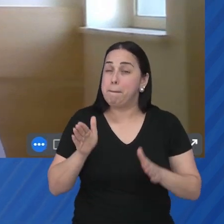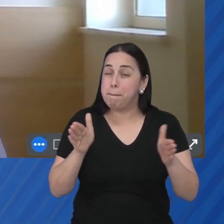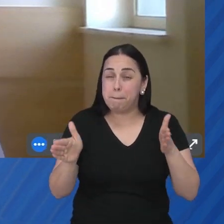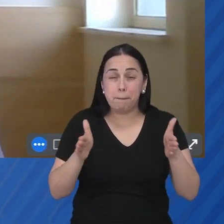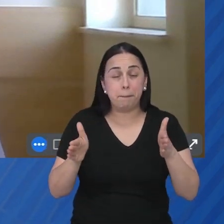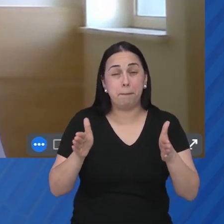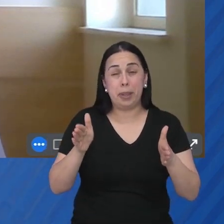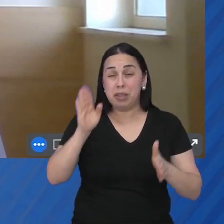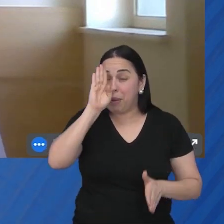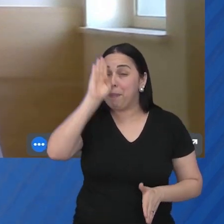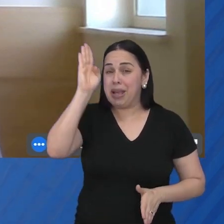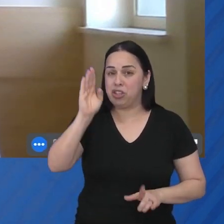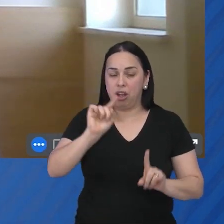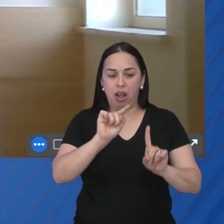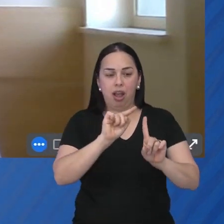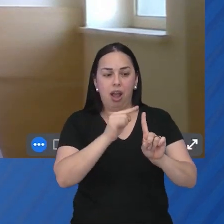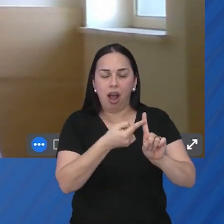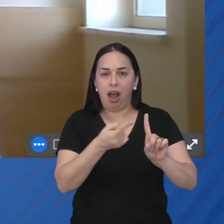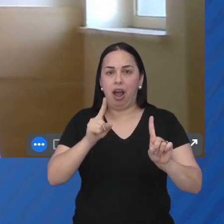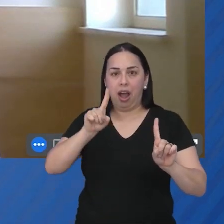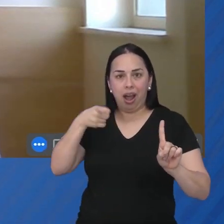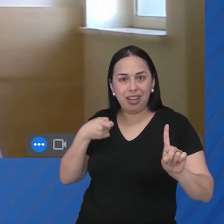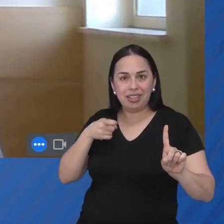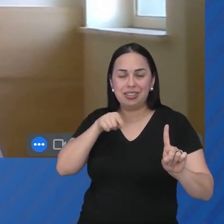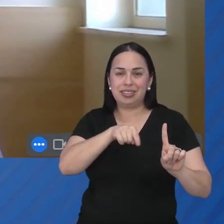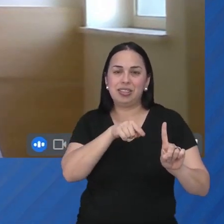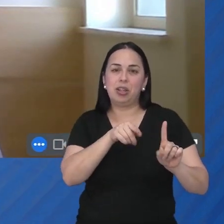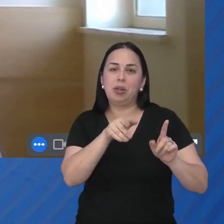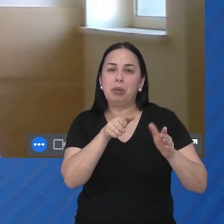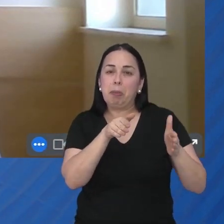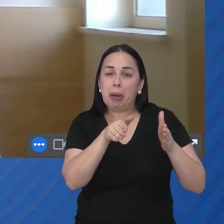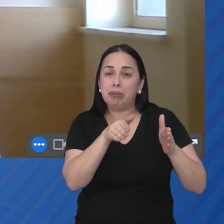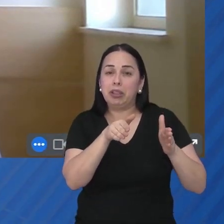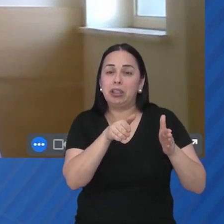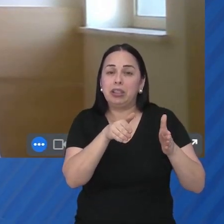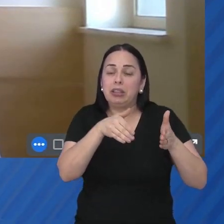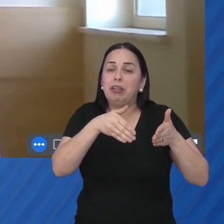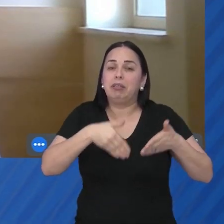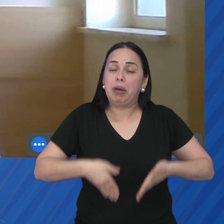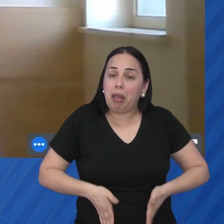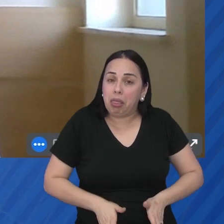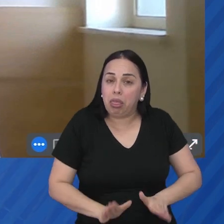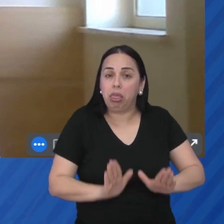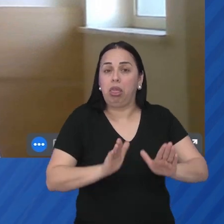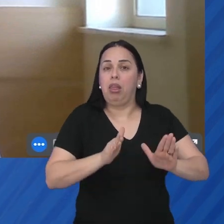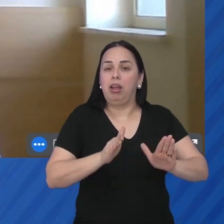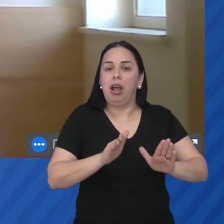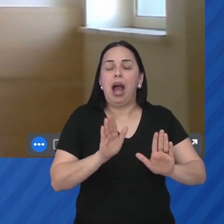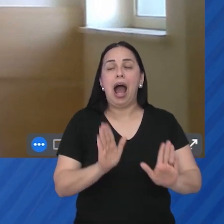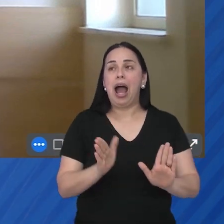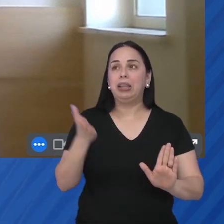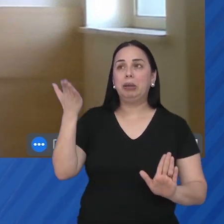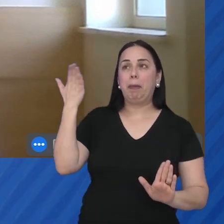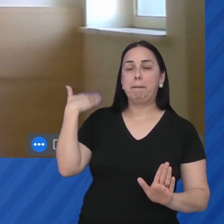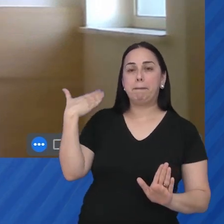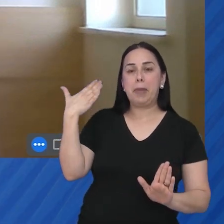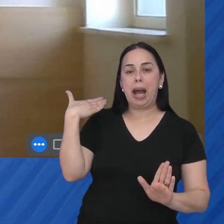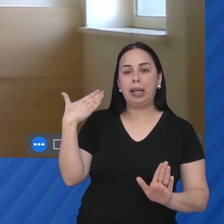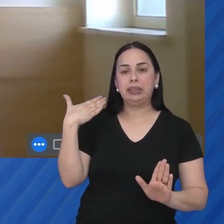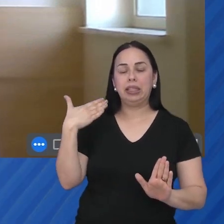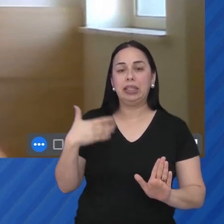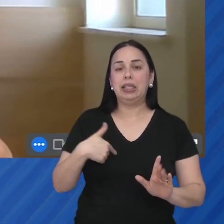risco, principalmente se na gravidez anterior essa pré-eclâmpsia ocorreu numa idade gestacional muito precoce. Então, veja